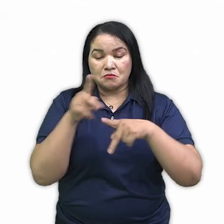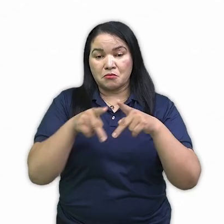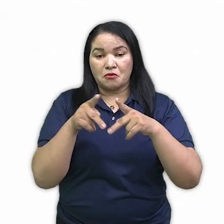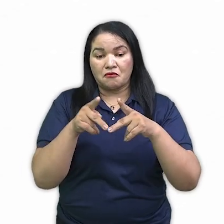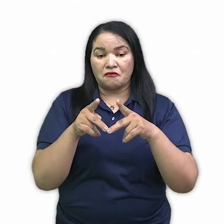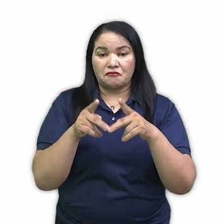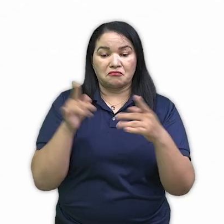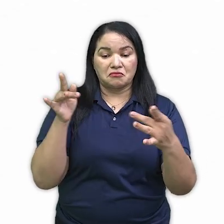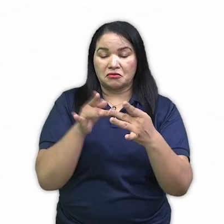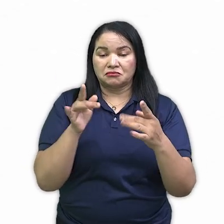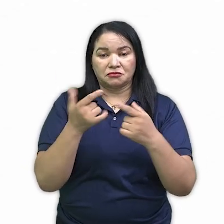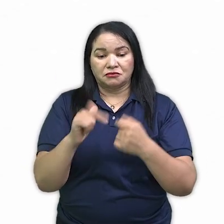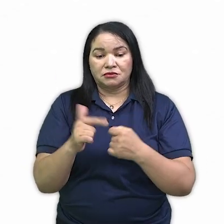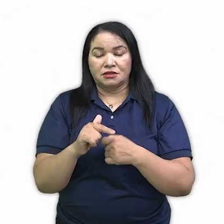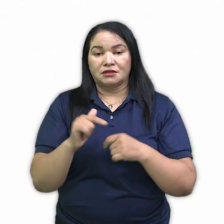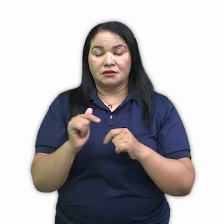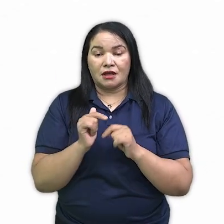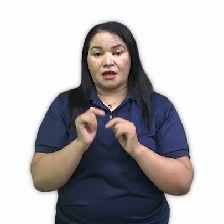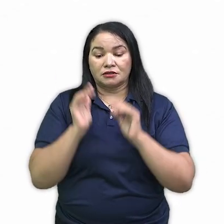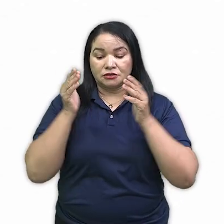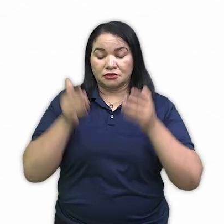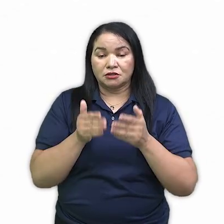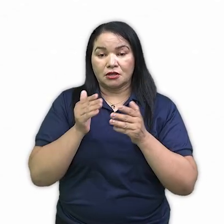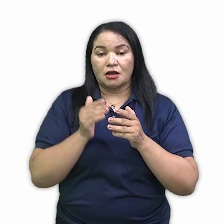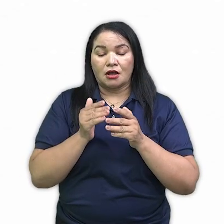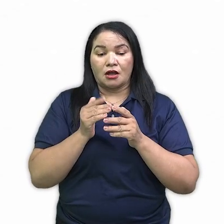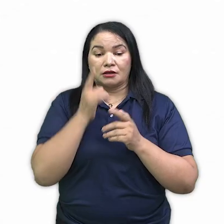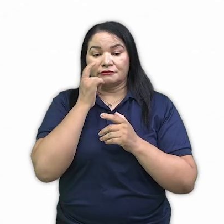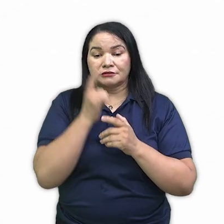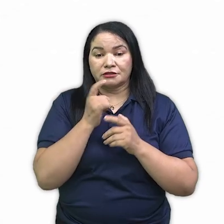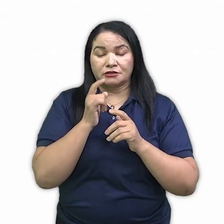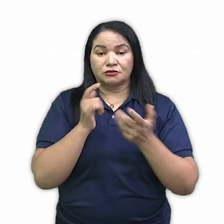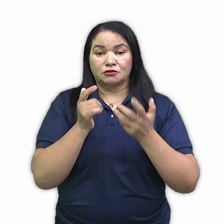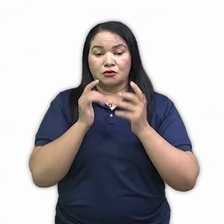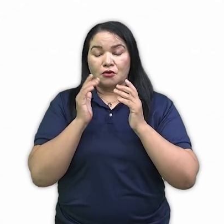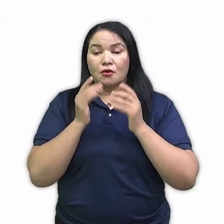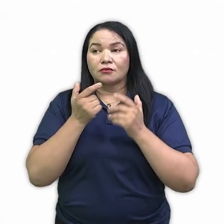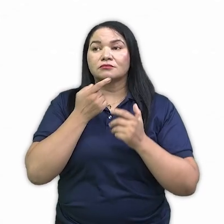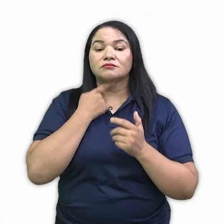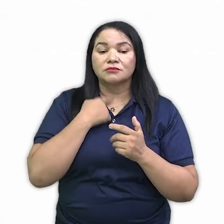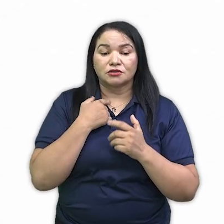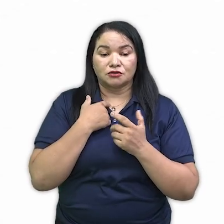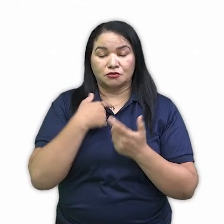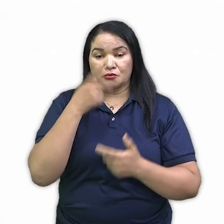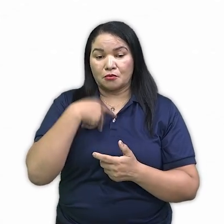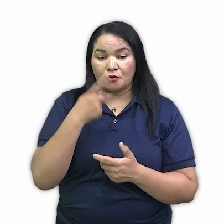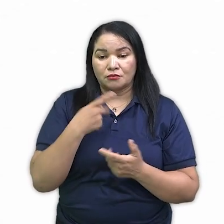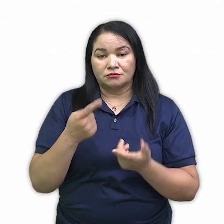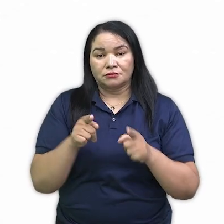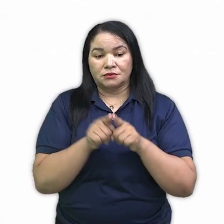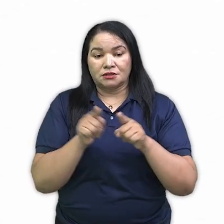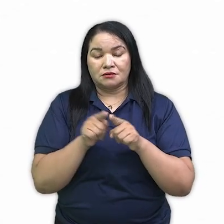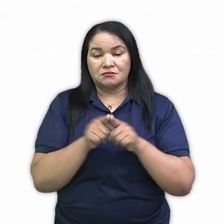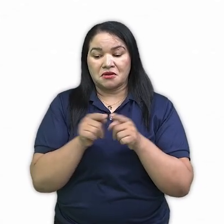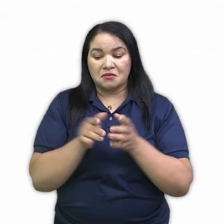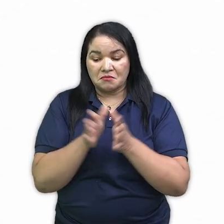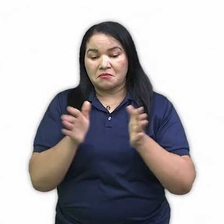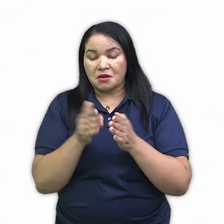povo, centrada em interesses próprios, inflexível e pouco aberta